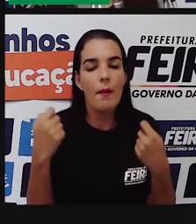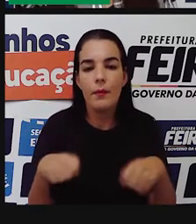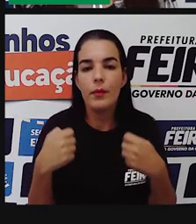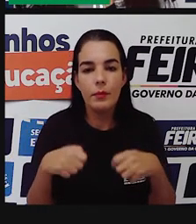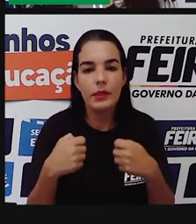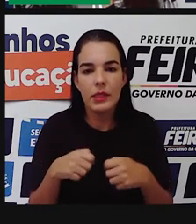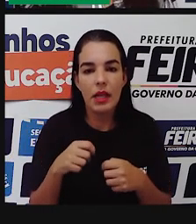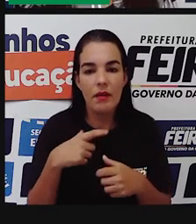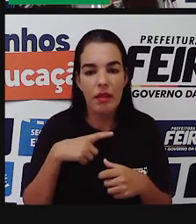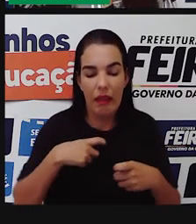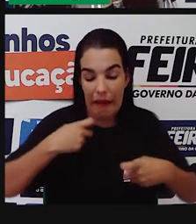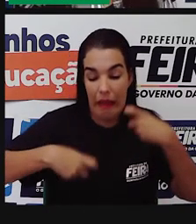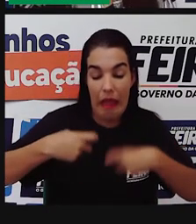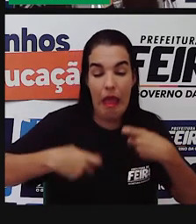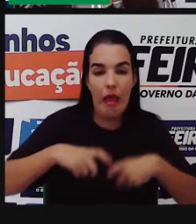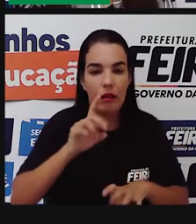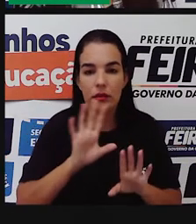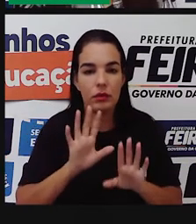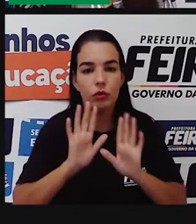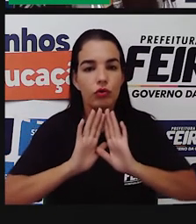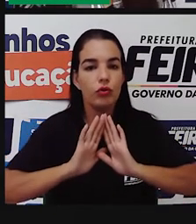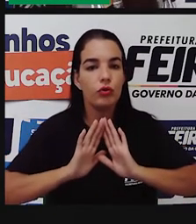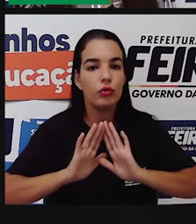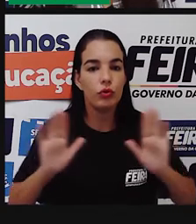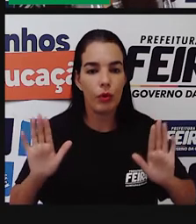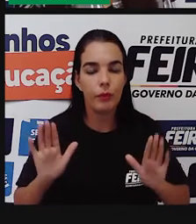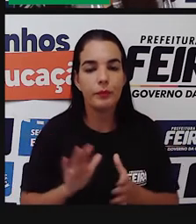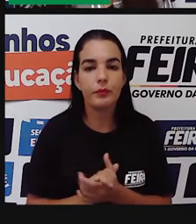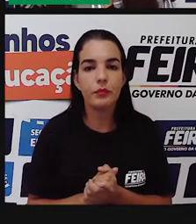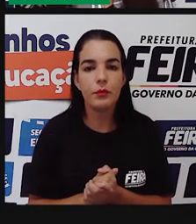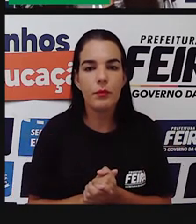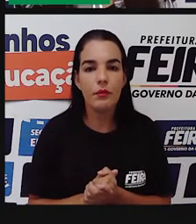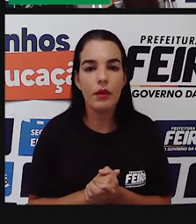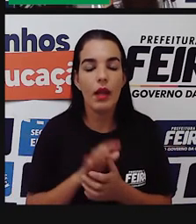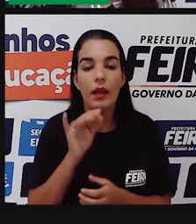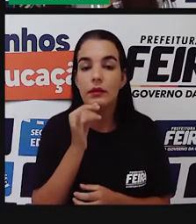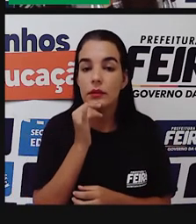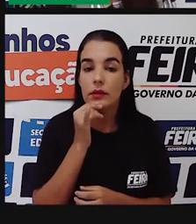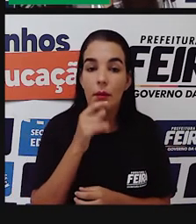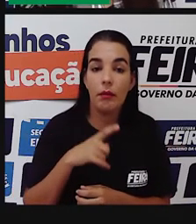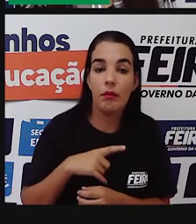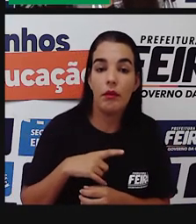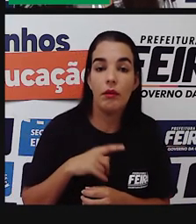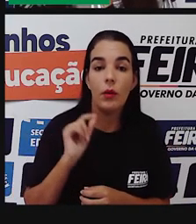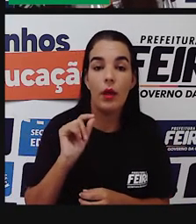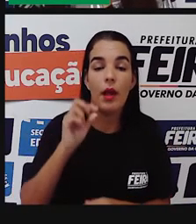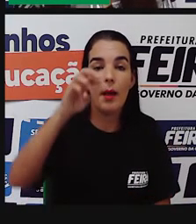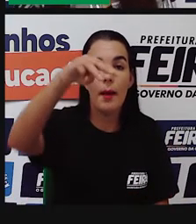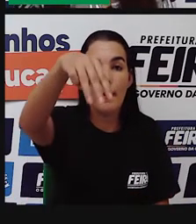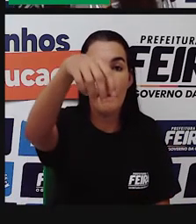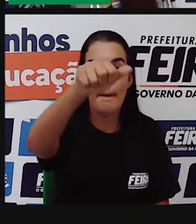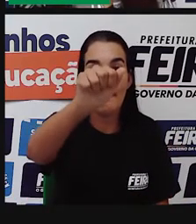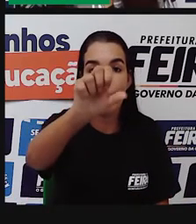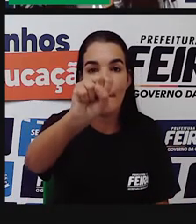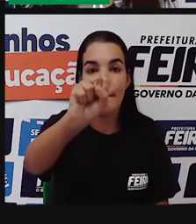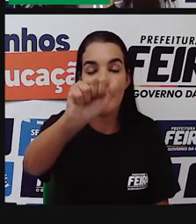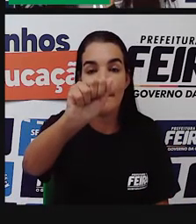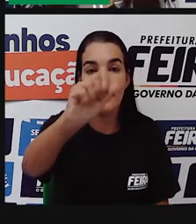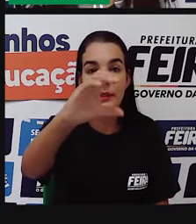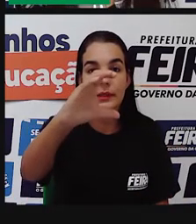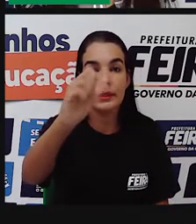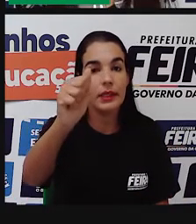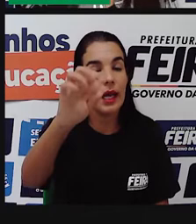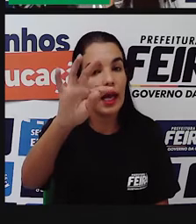colonização. Como exemplos, temos a Guerra dos Mascates, Revolta de Vila Rica, Revolta Bikman, né,